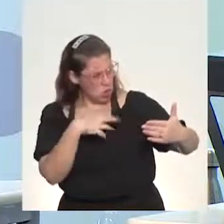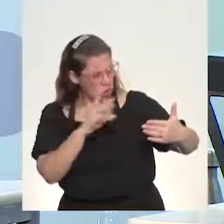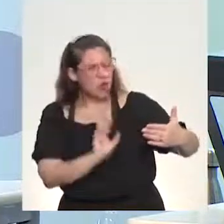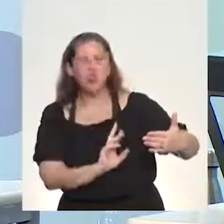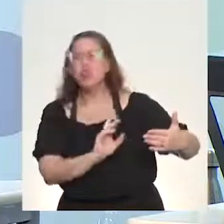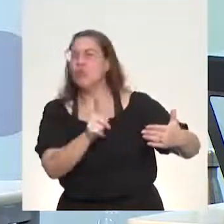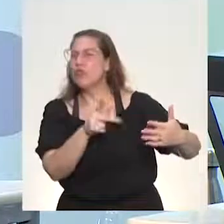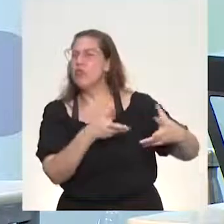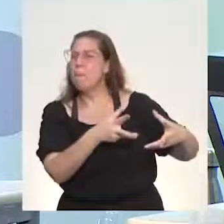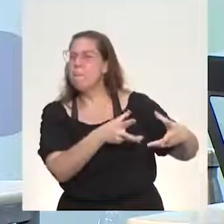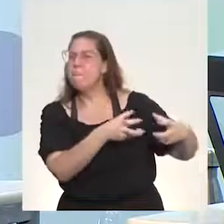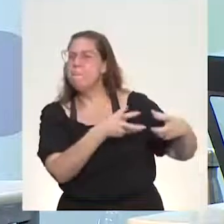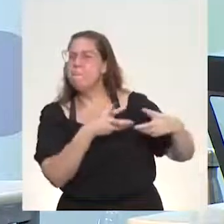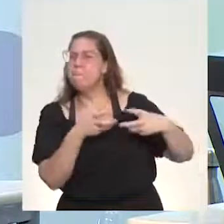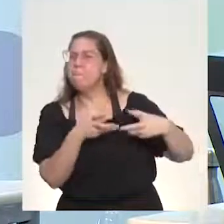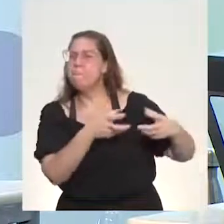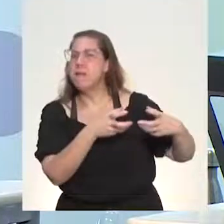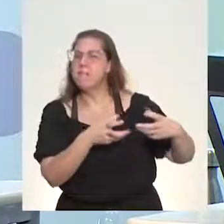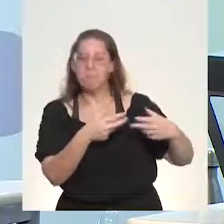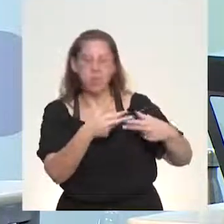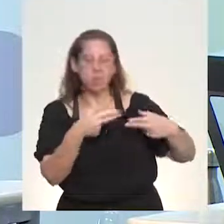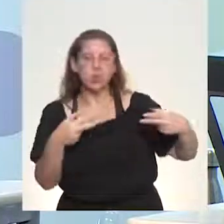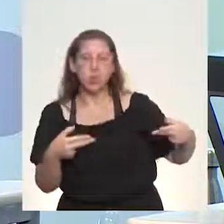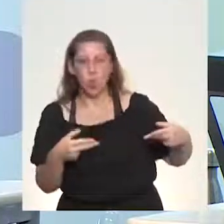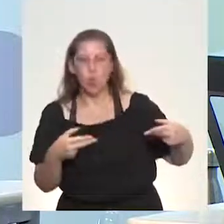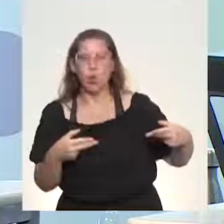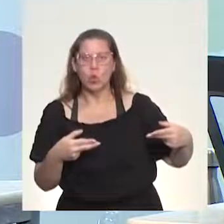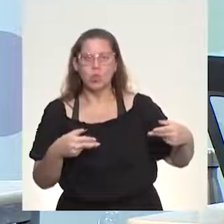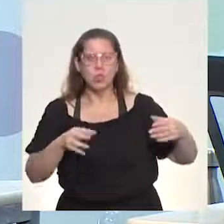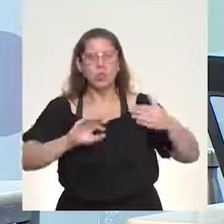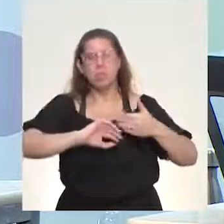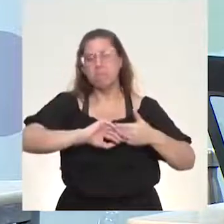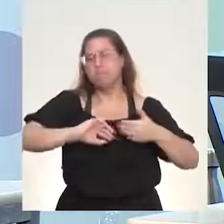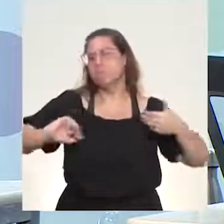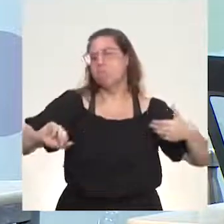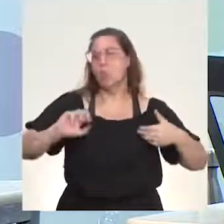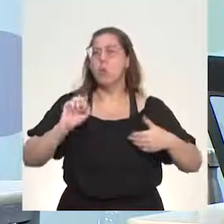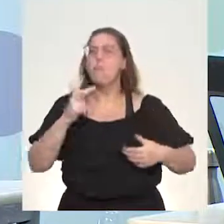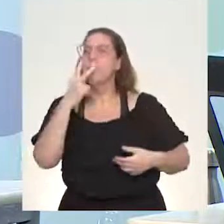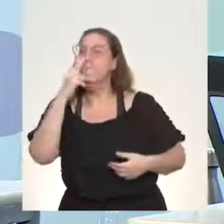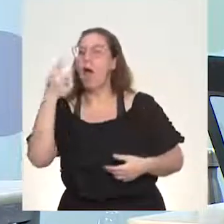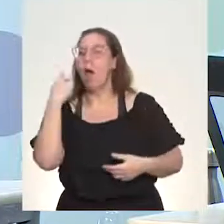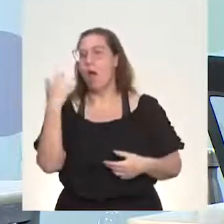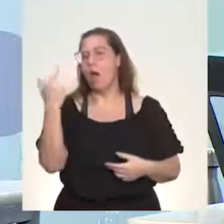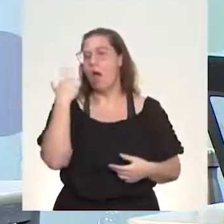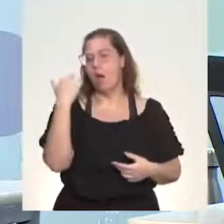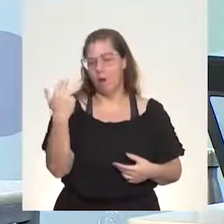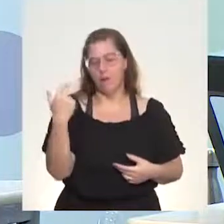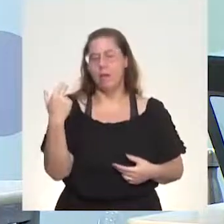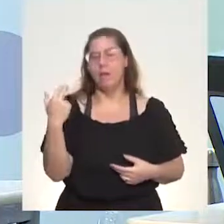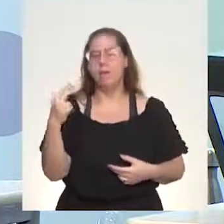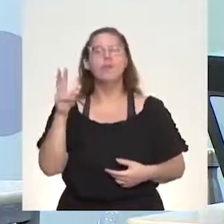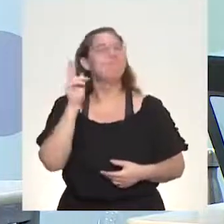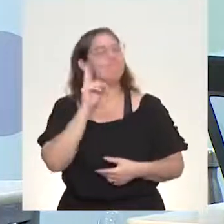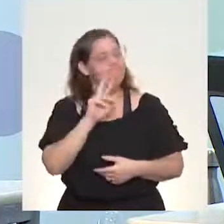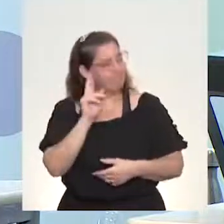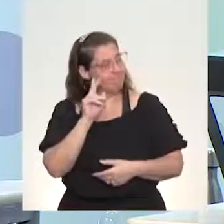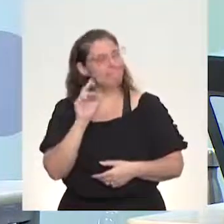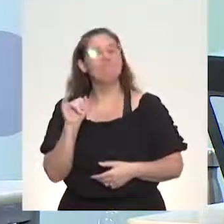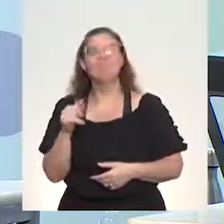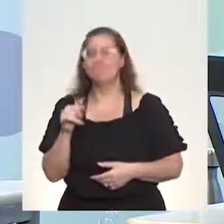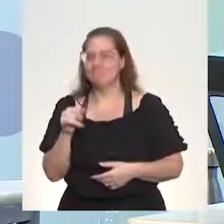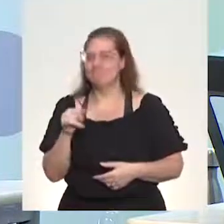com olhares que querem sair do que seja absolutamente natural, né? Então, bem lembrado, o professor Marcelo, estão